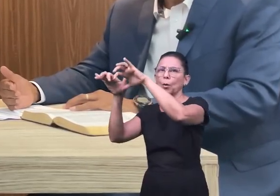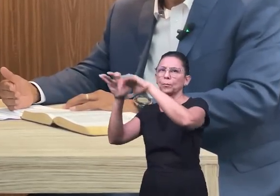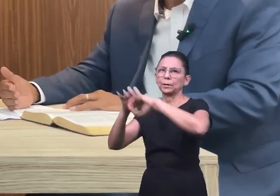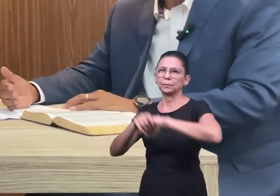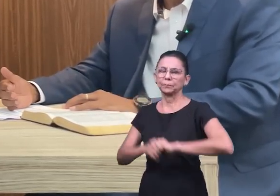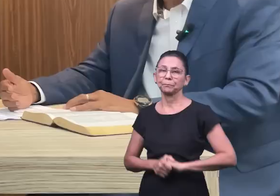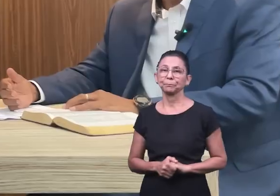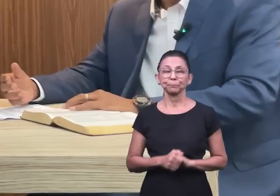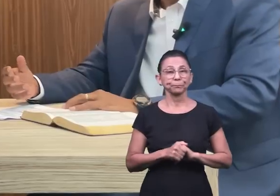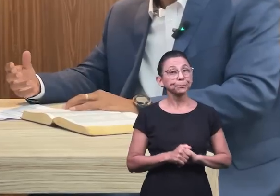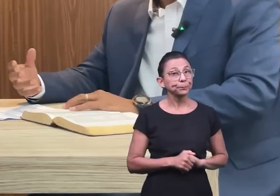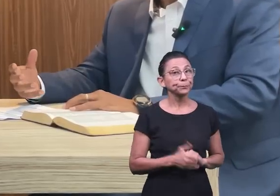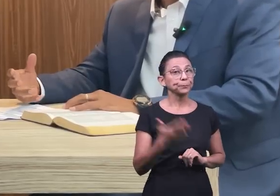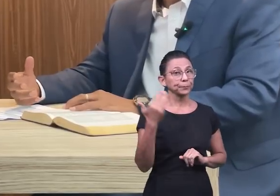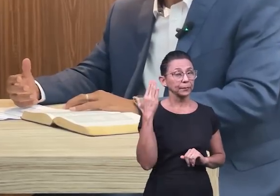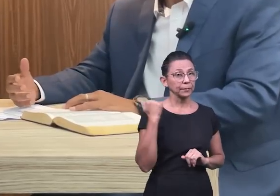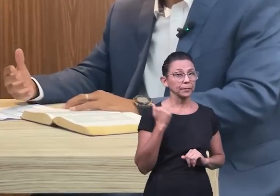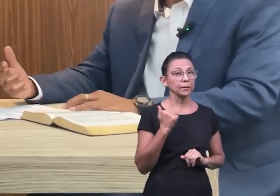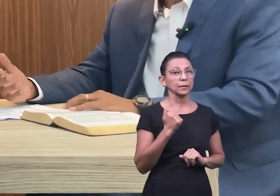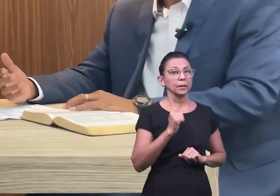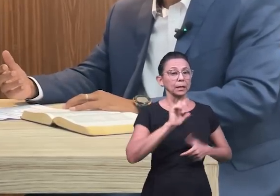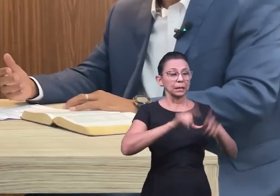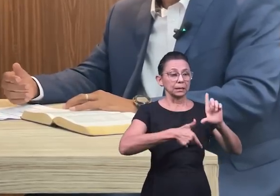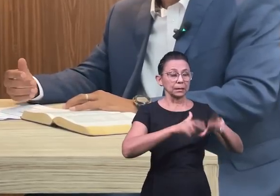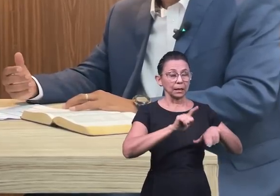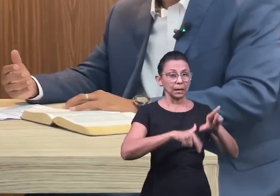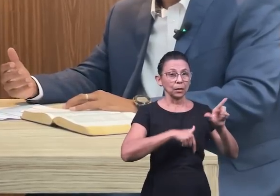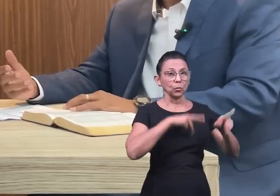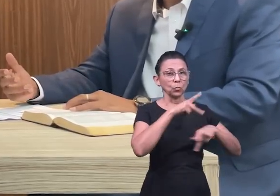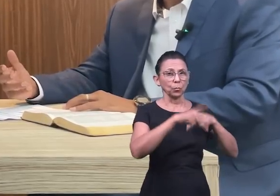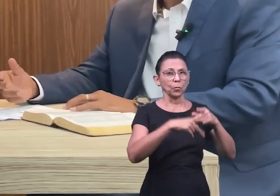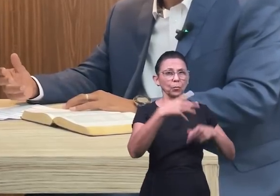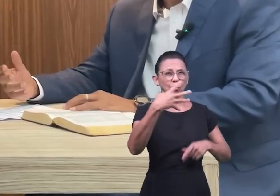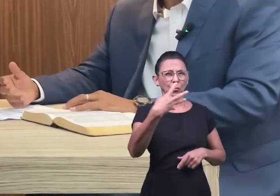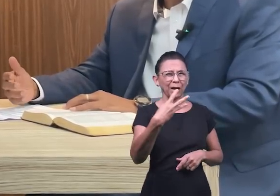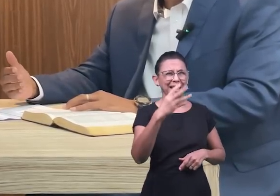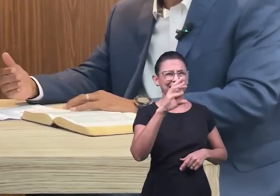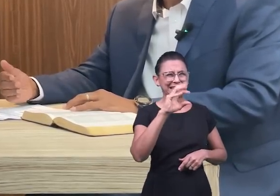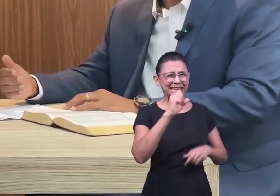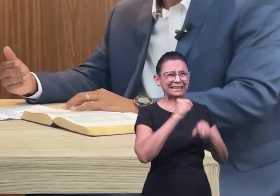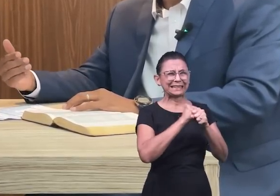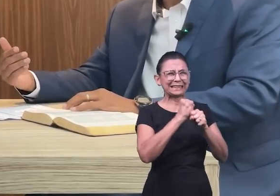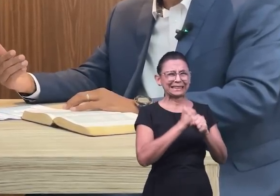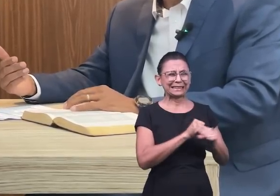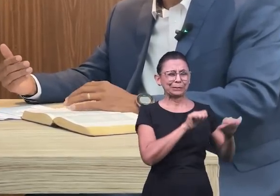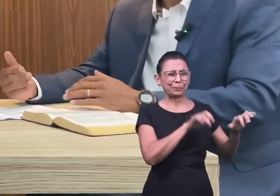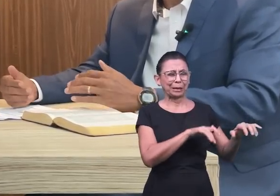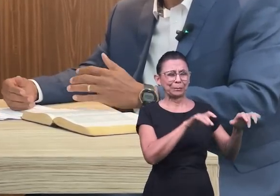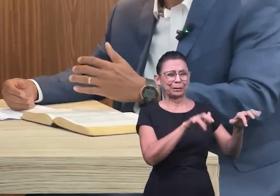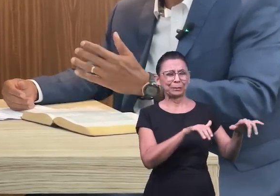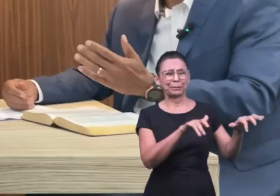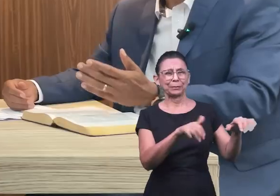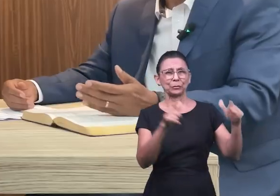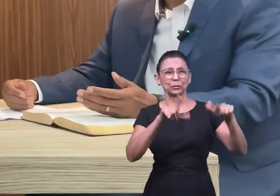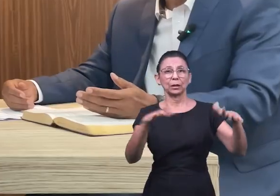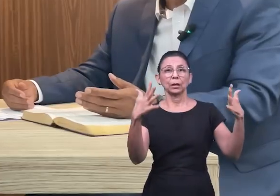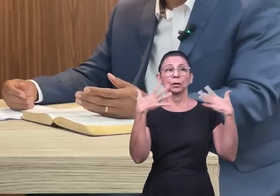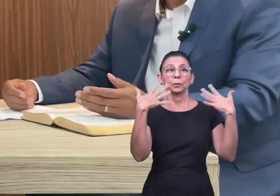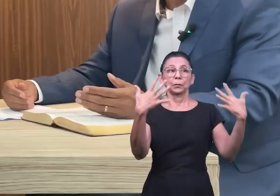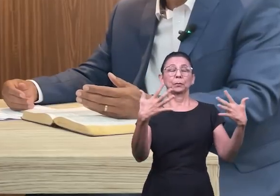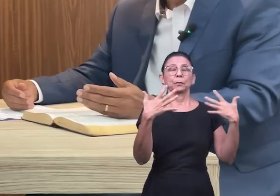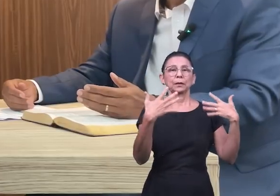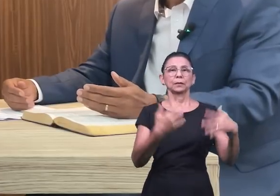sobe do deserto, né? Assim como Israel, né, andou no deserto por 40 anos, subindo do Egito em direção à